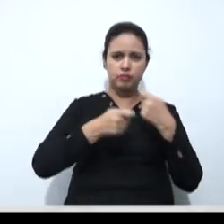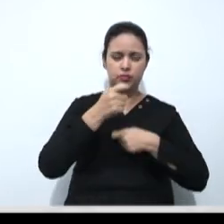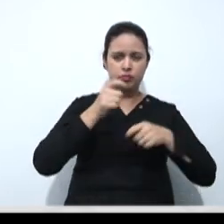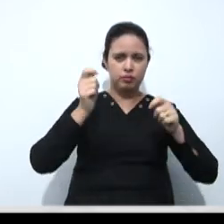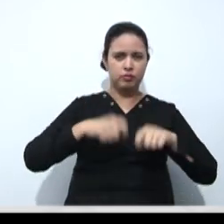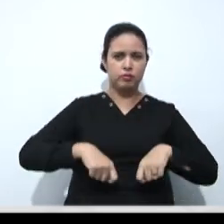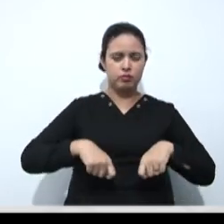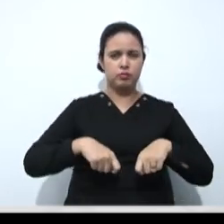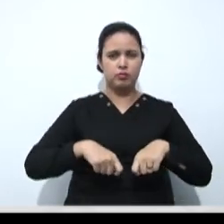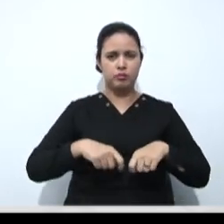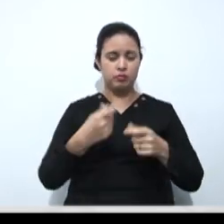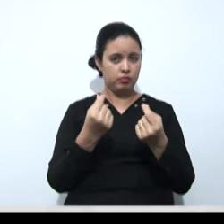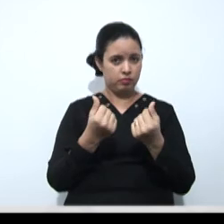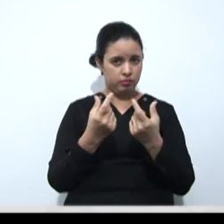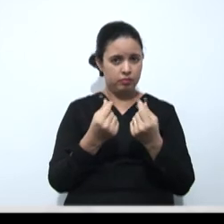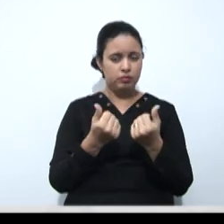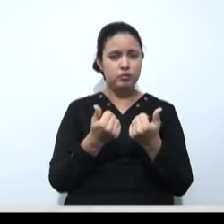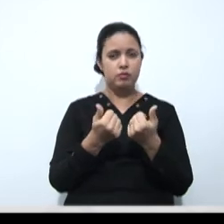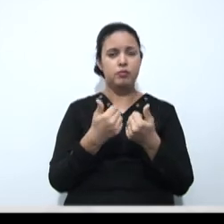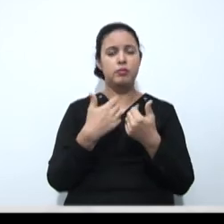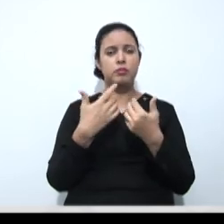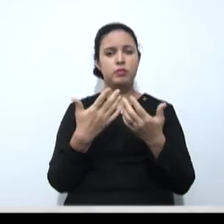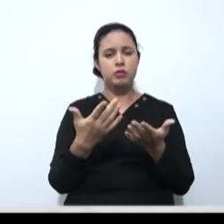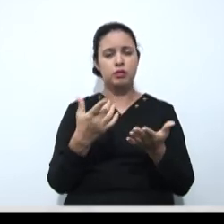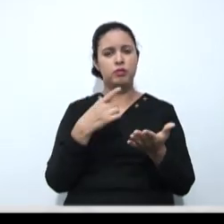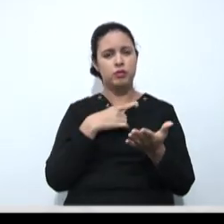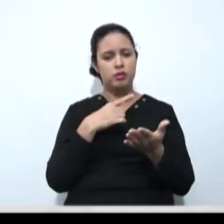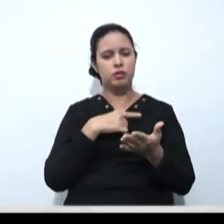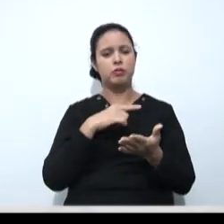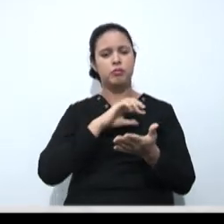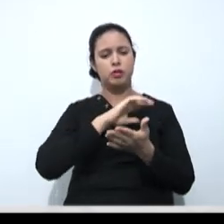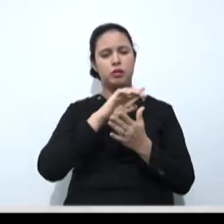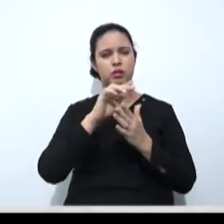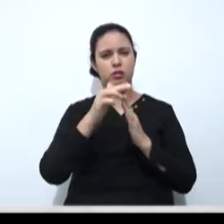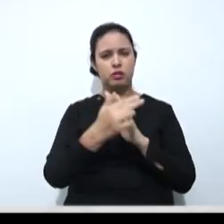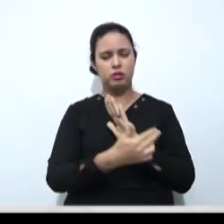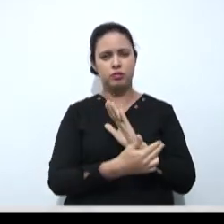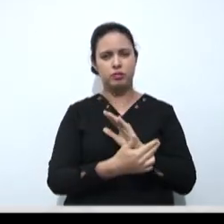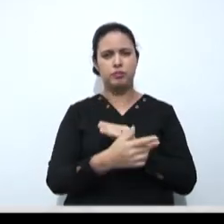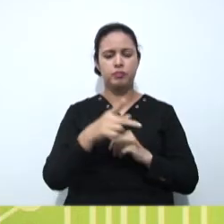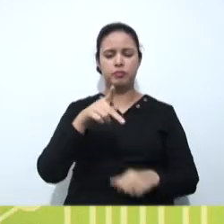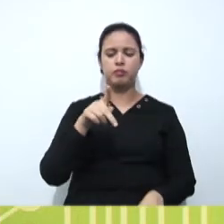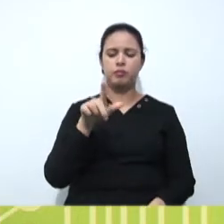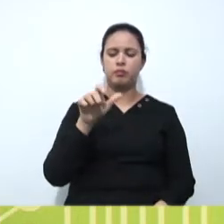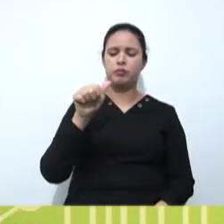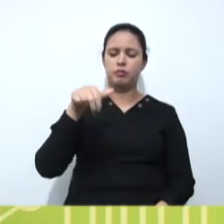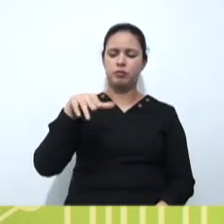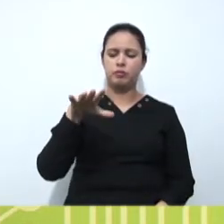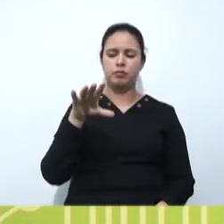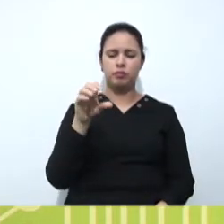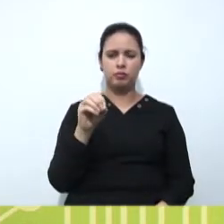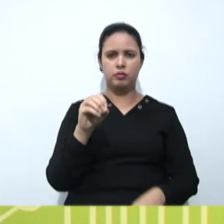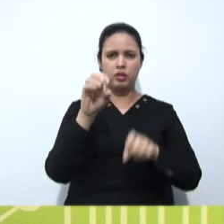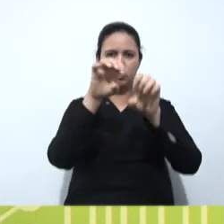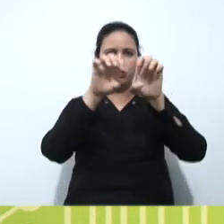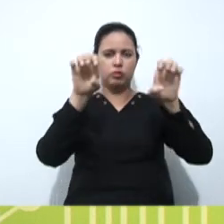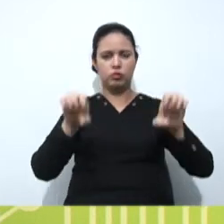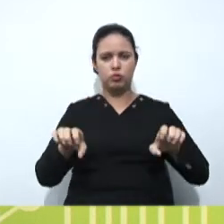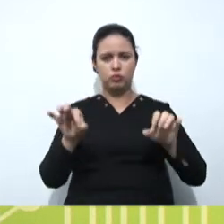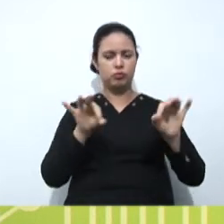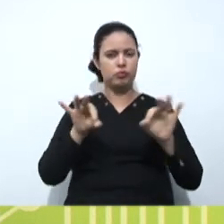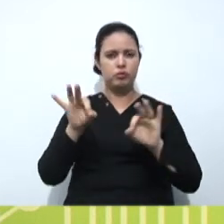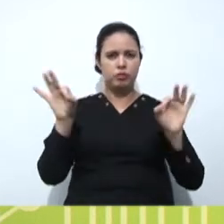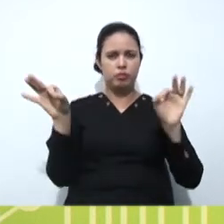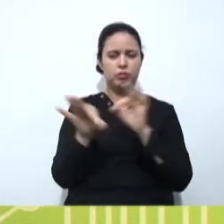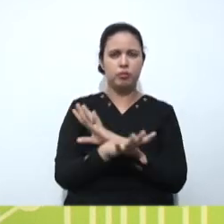certo financeiramente falando. Então veja, no plano de negócio eu tenho o esquema completo do meu negócio,